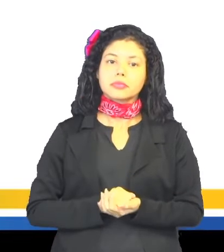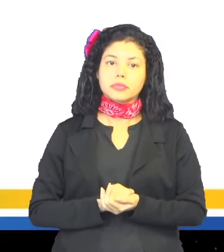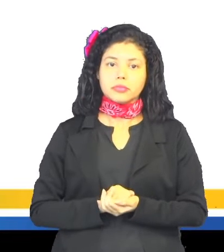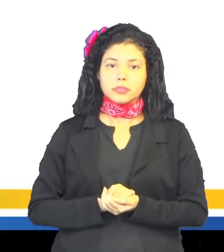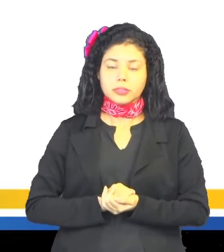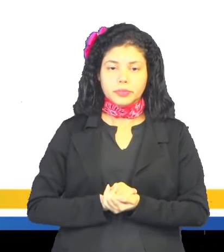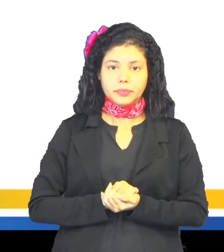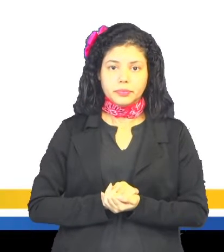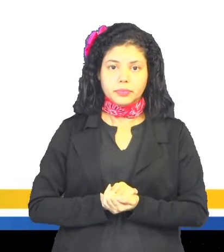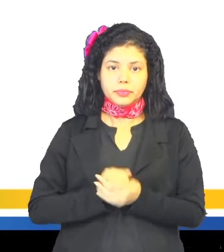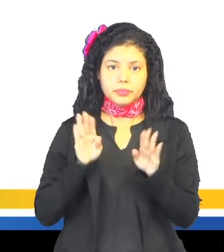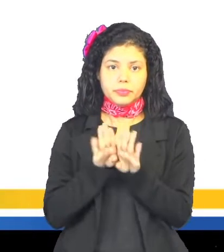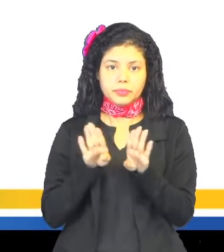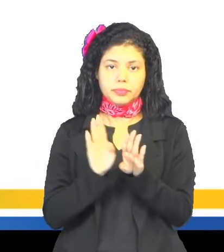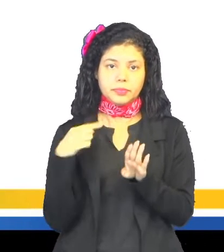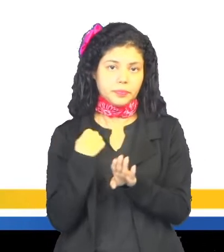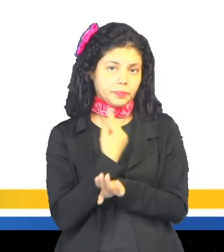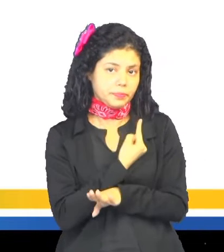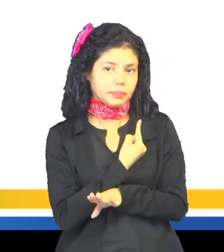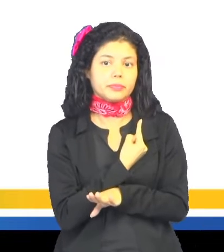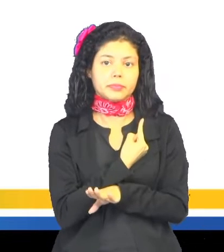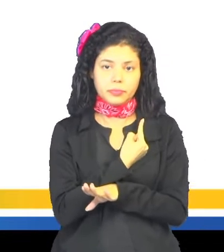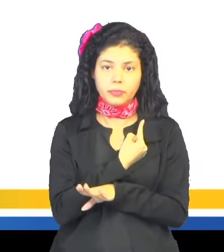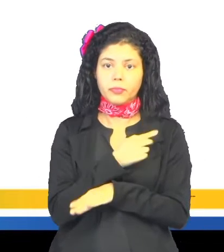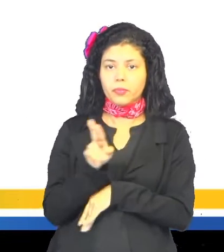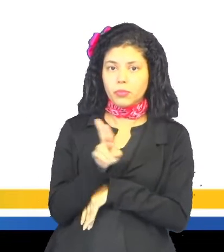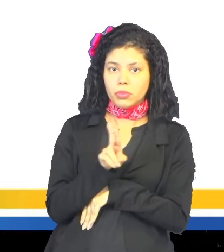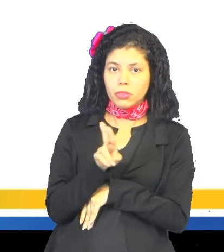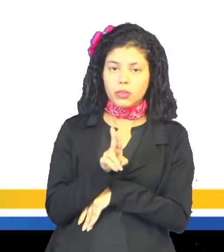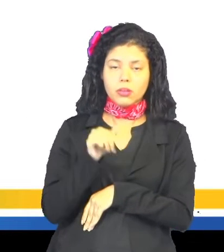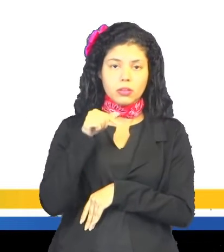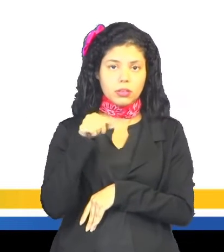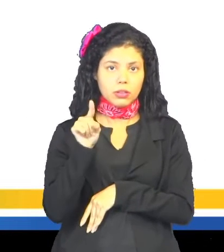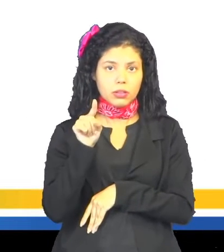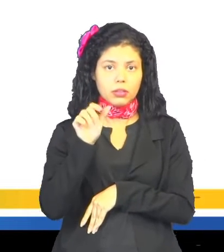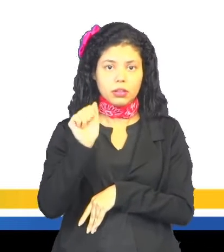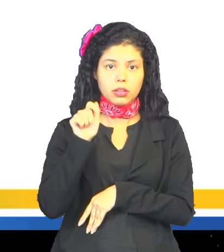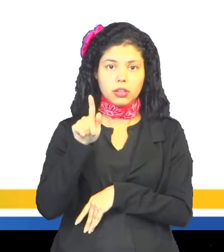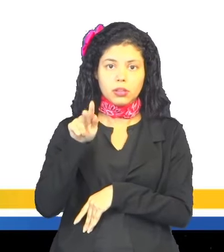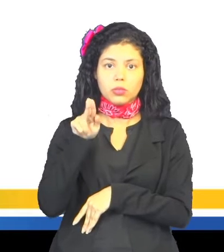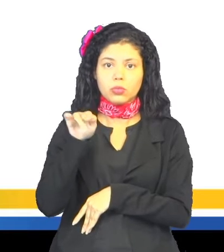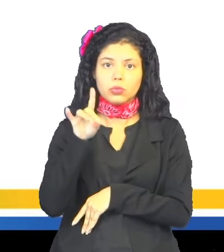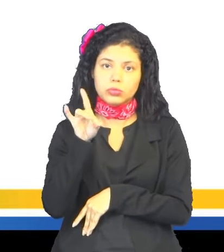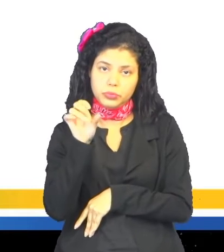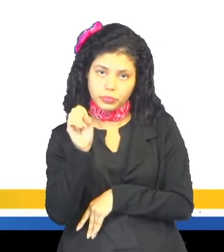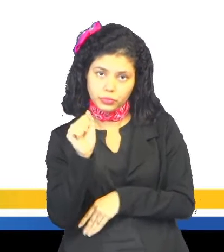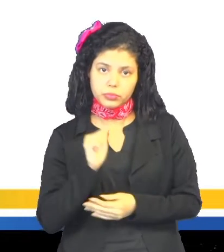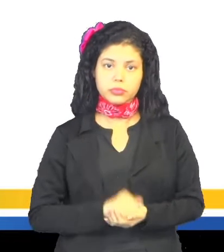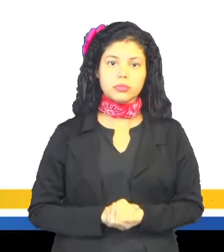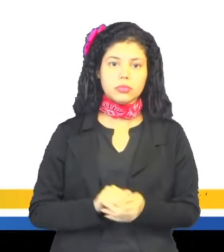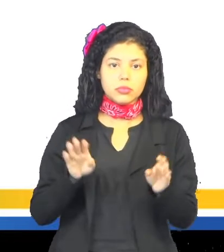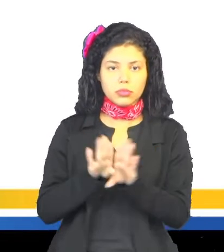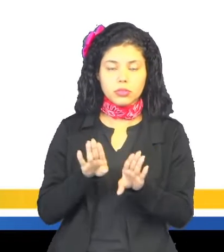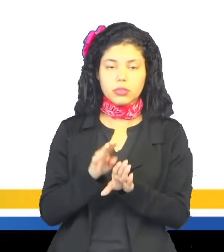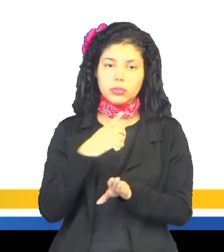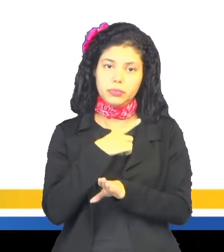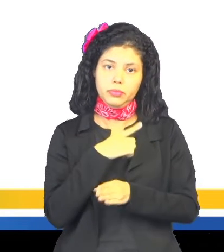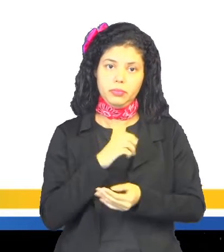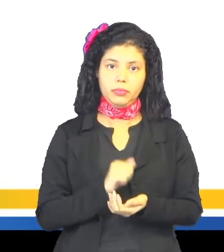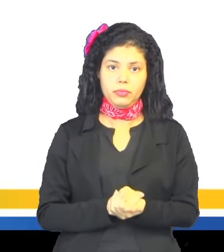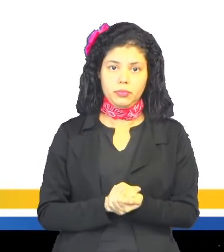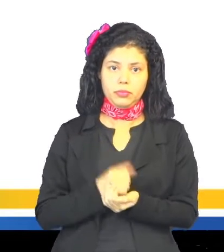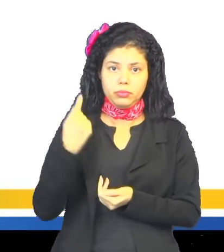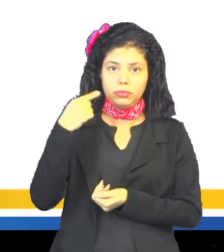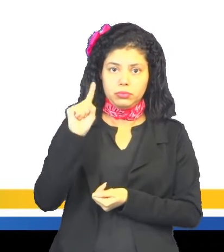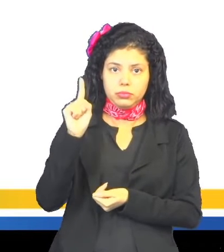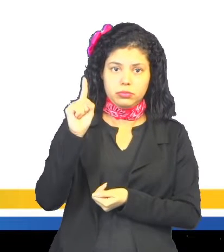cylinder que também para nós aqui é chamado né de acento agudo tá aí nós temos a ler também